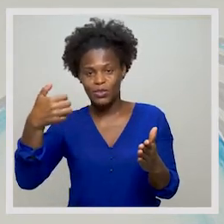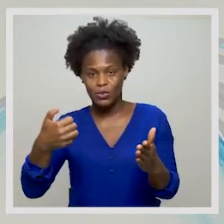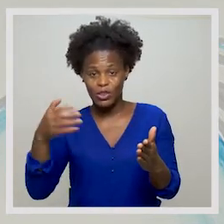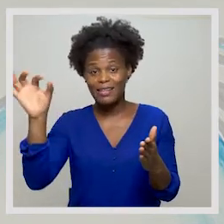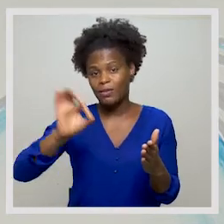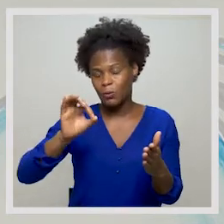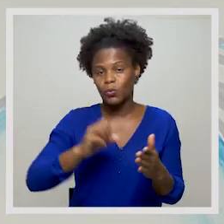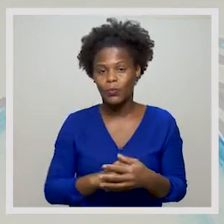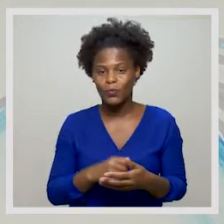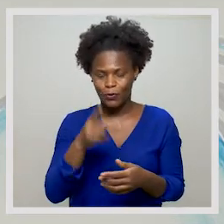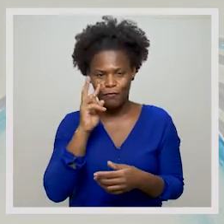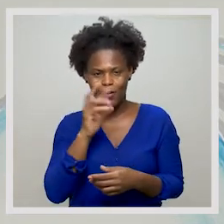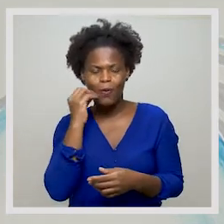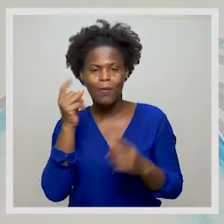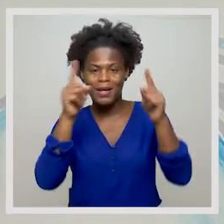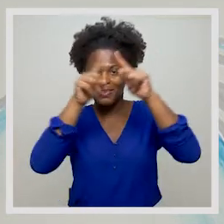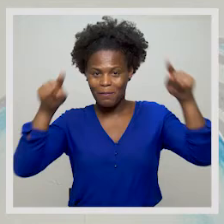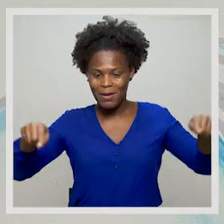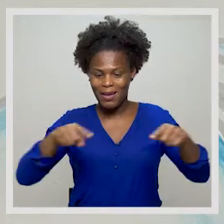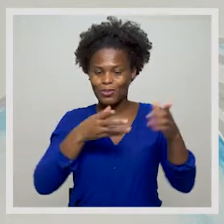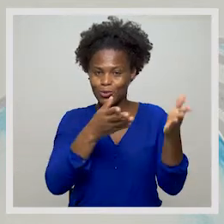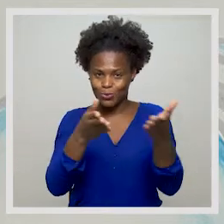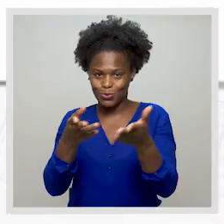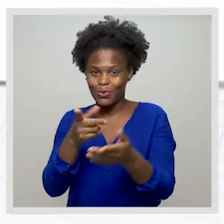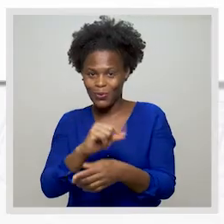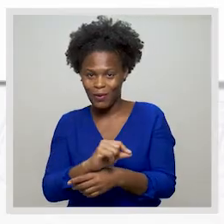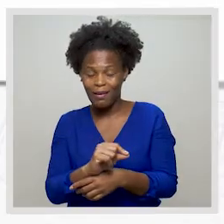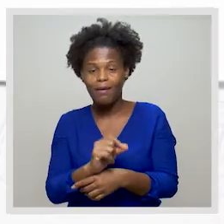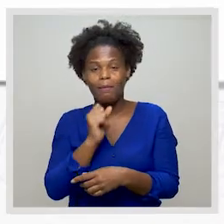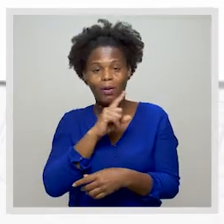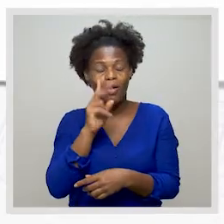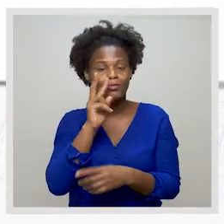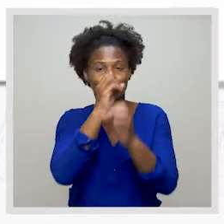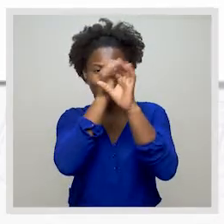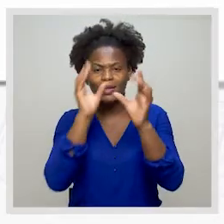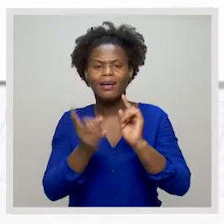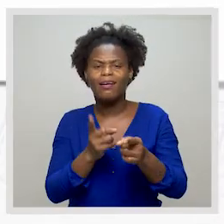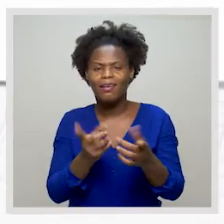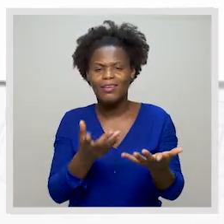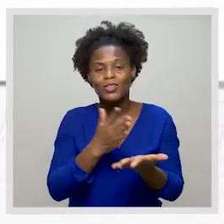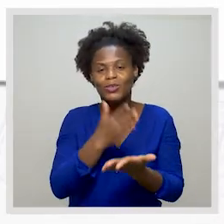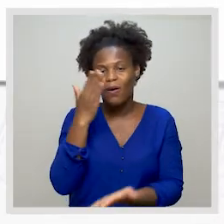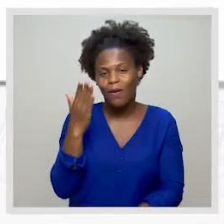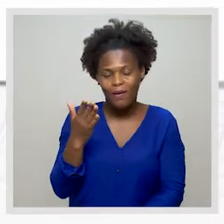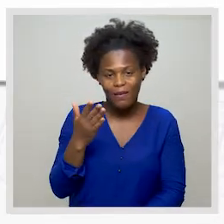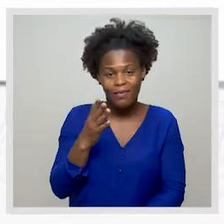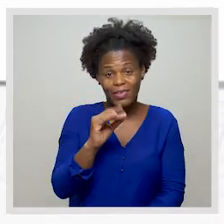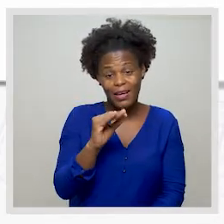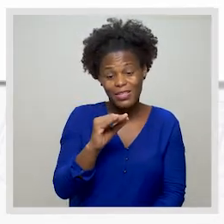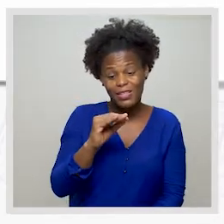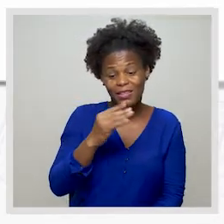170 centímetros. Viram como é que a tabela nos ajudou? E também podemos concluir que só